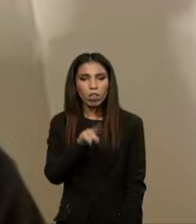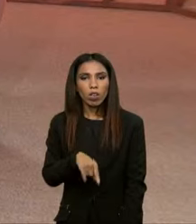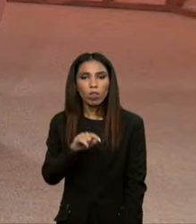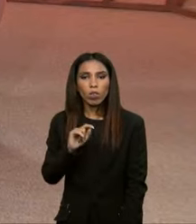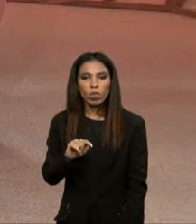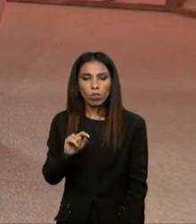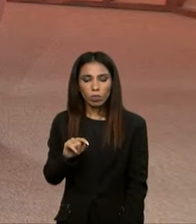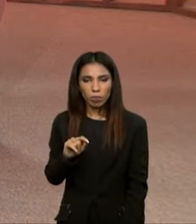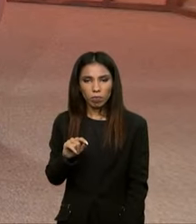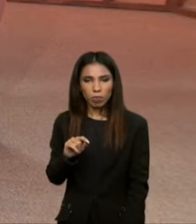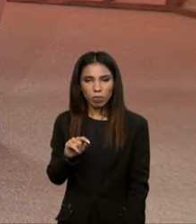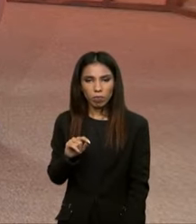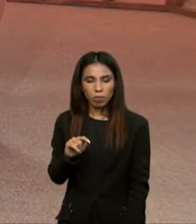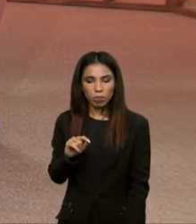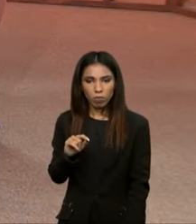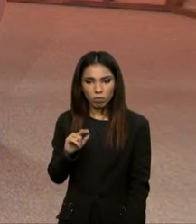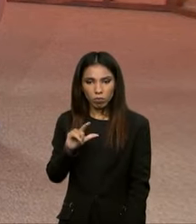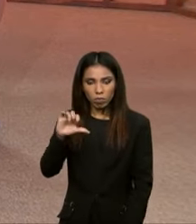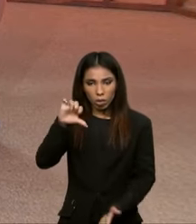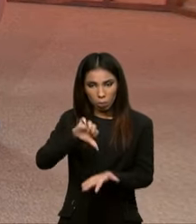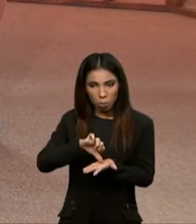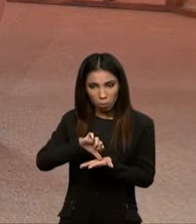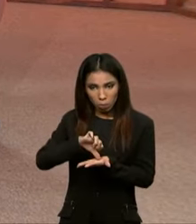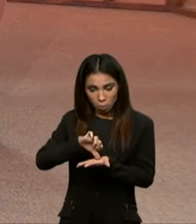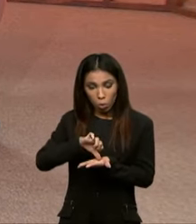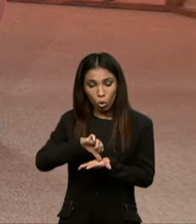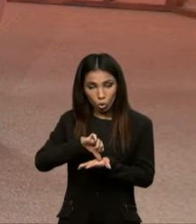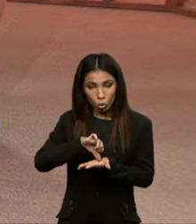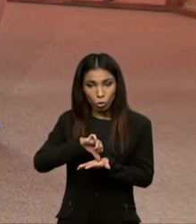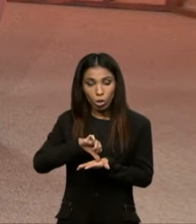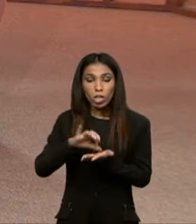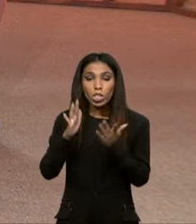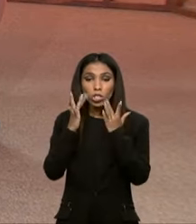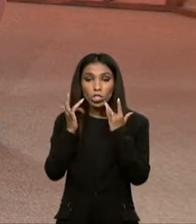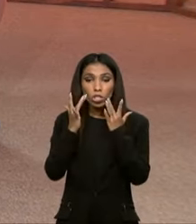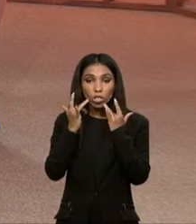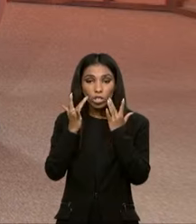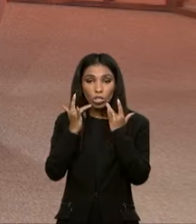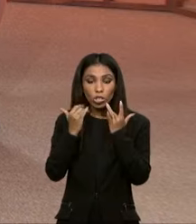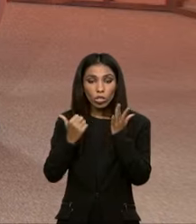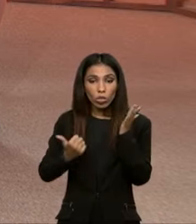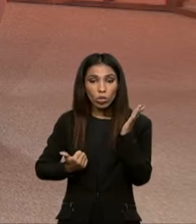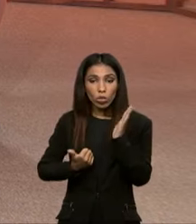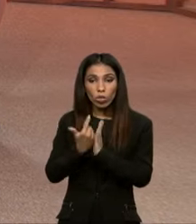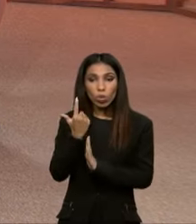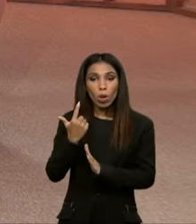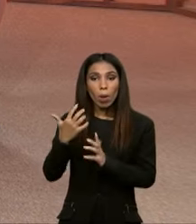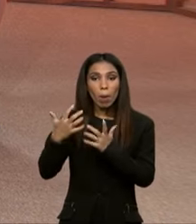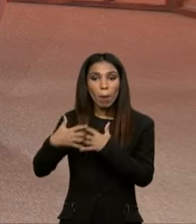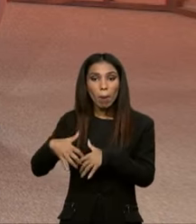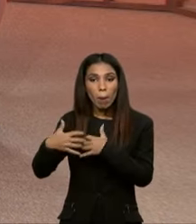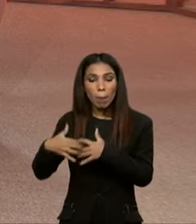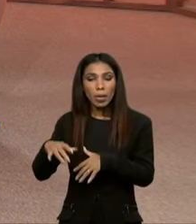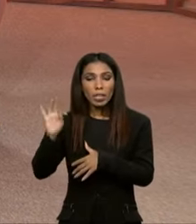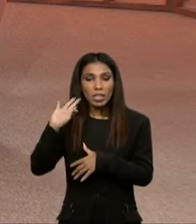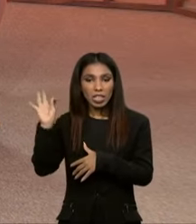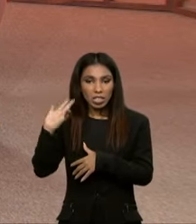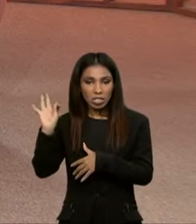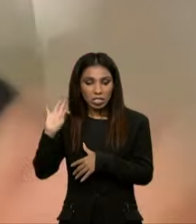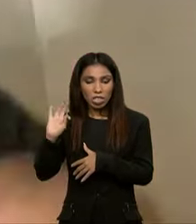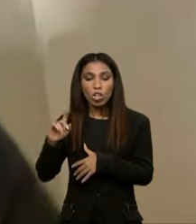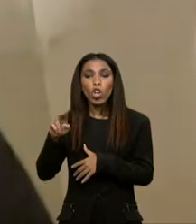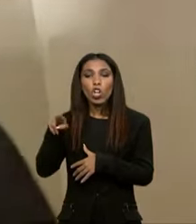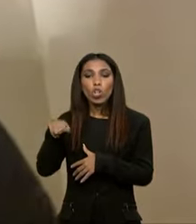como um polo, e você tivesse uma peça que foi comprada por Petrópolis, por Teresópolis, por